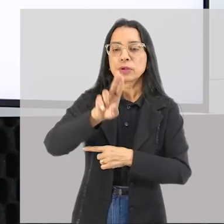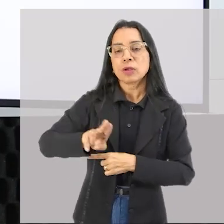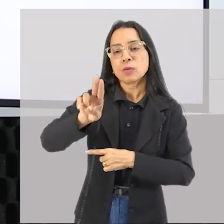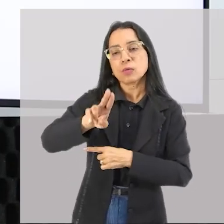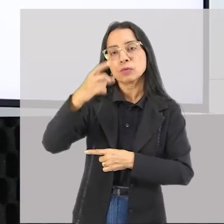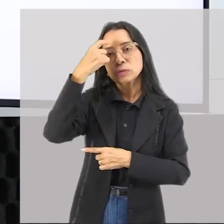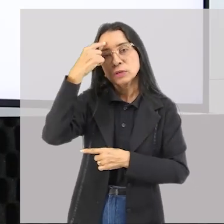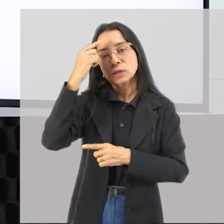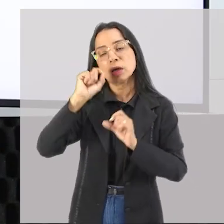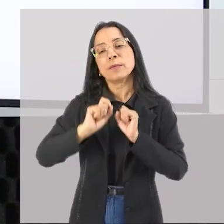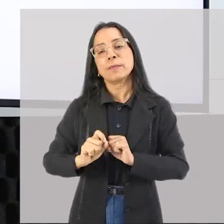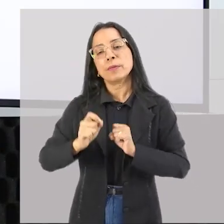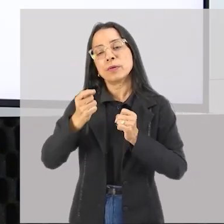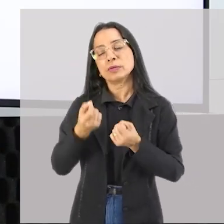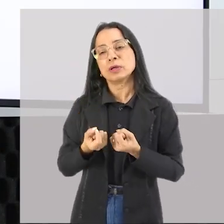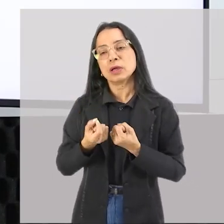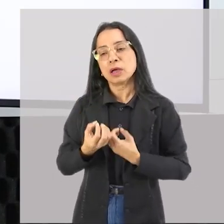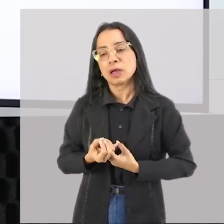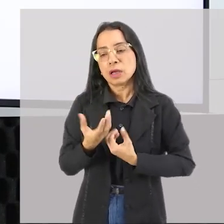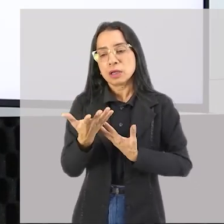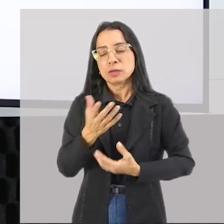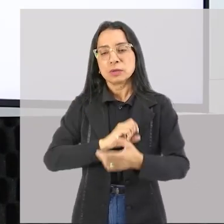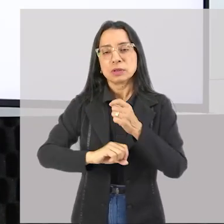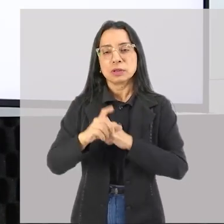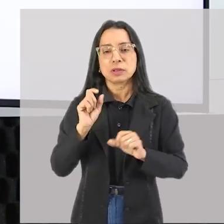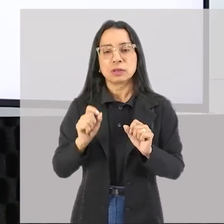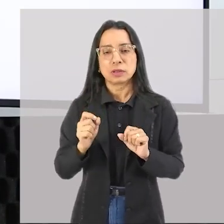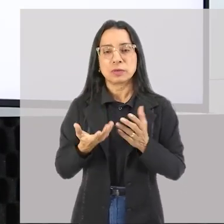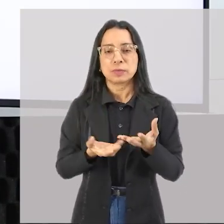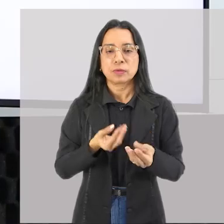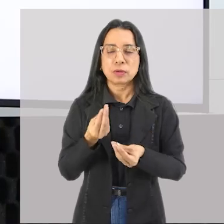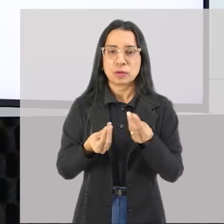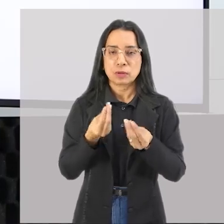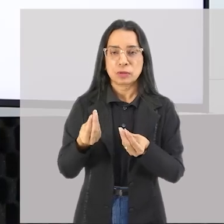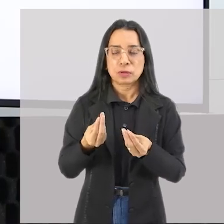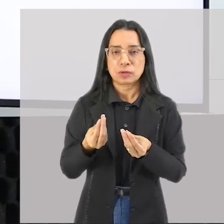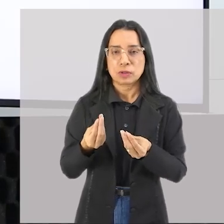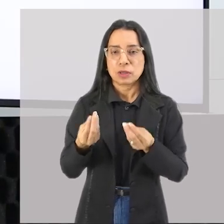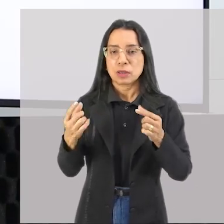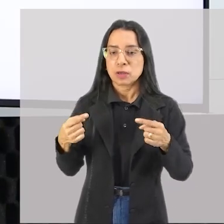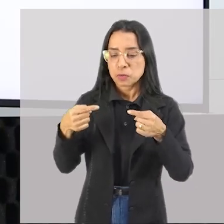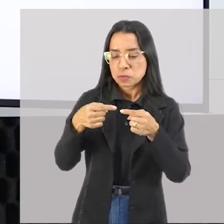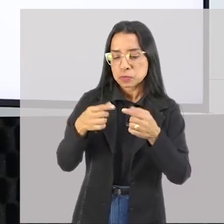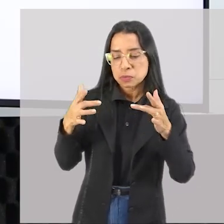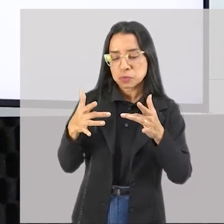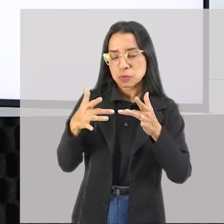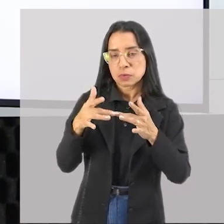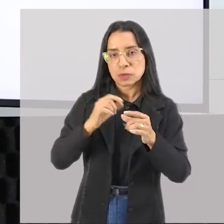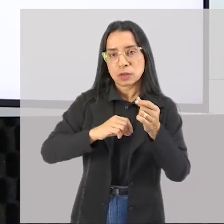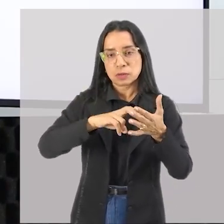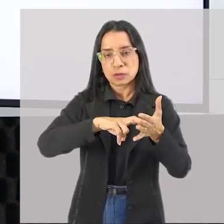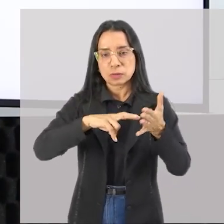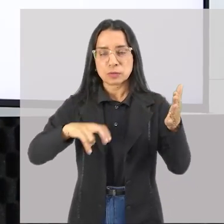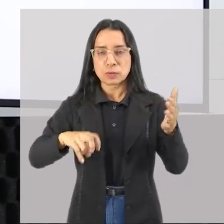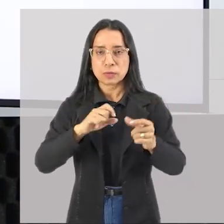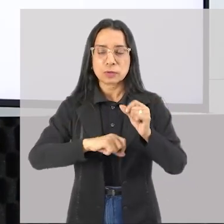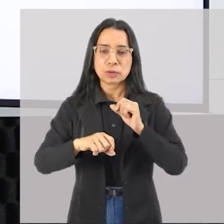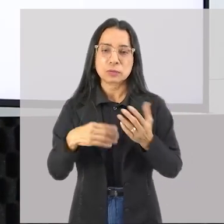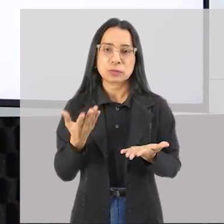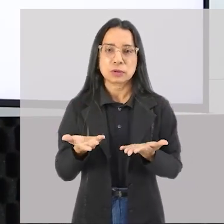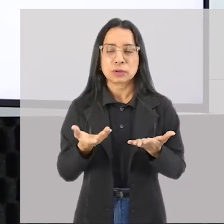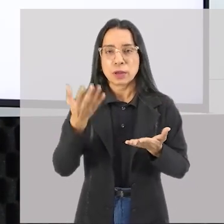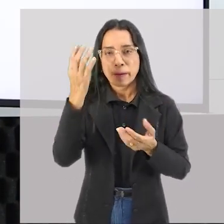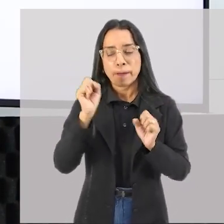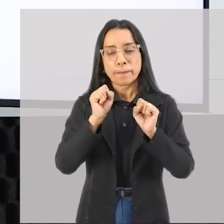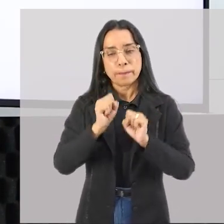que ideias que eles podem expressar. E aí, a partir disso, eu tenho que me familiarizar com esses vocabulários, para assim eu